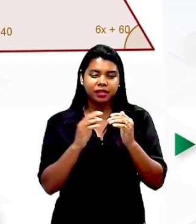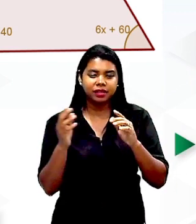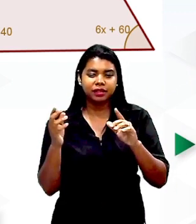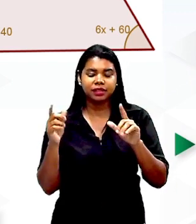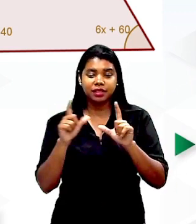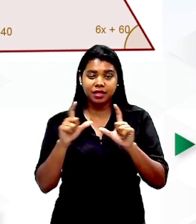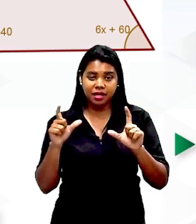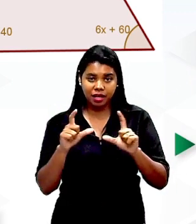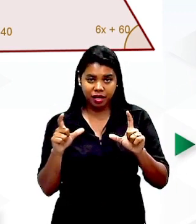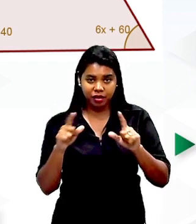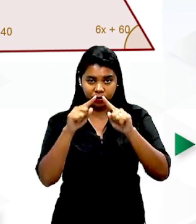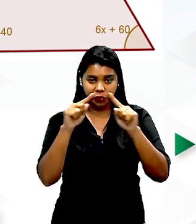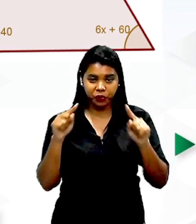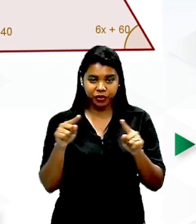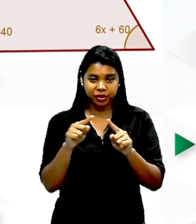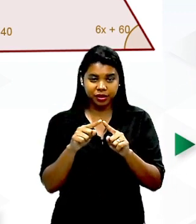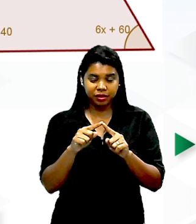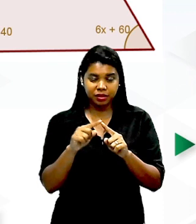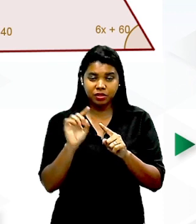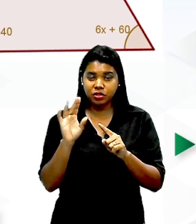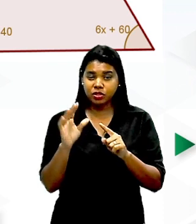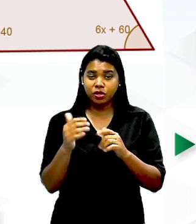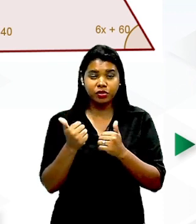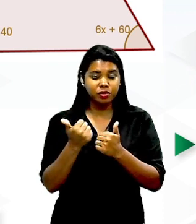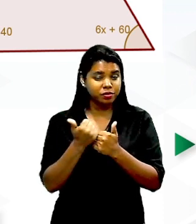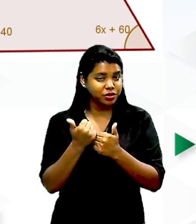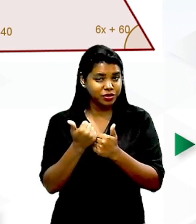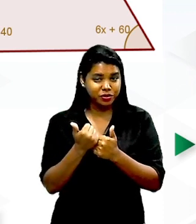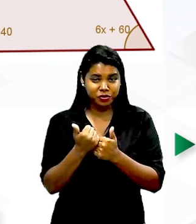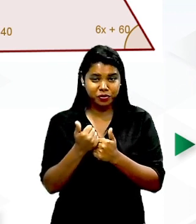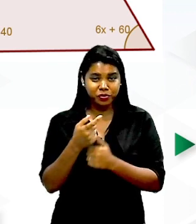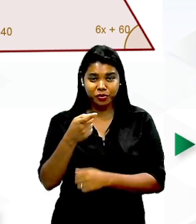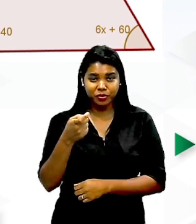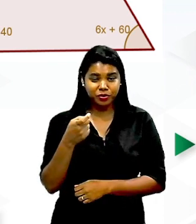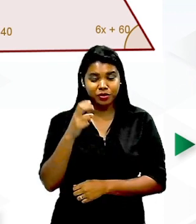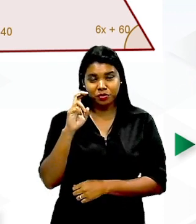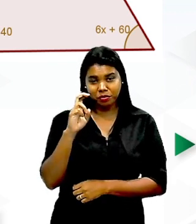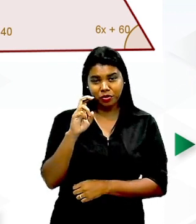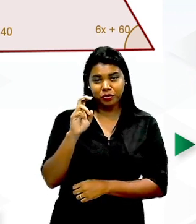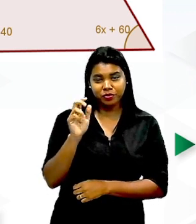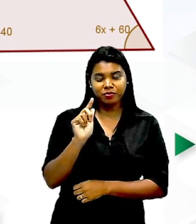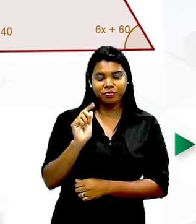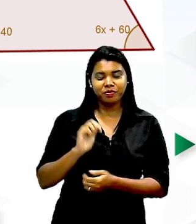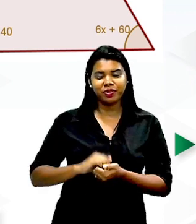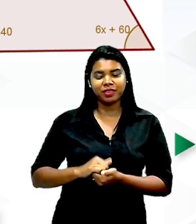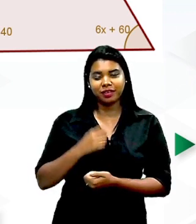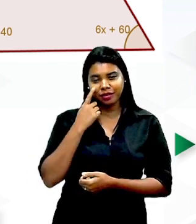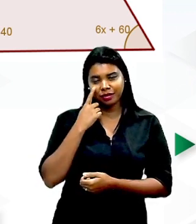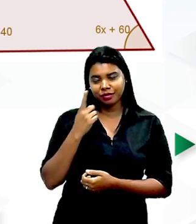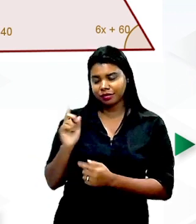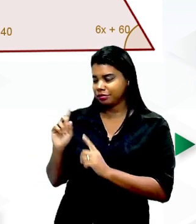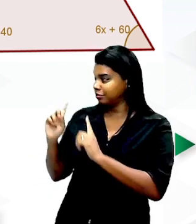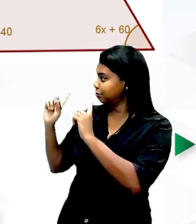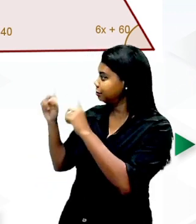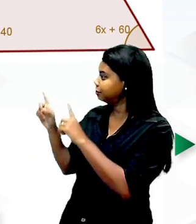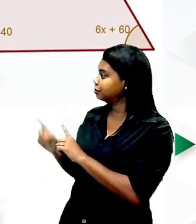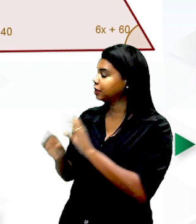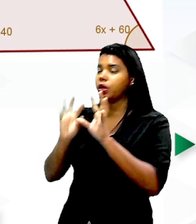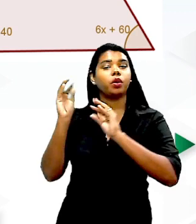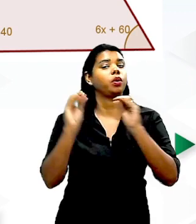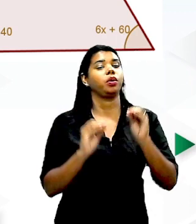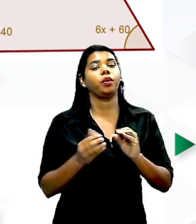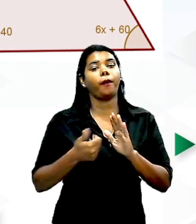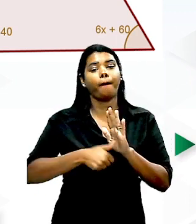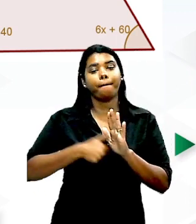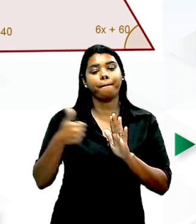interno desse triângulo, eu vou só substituir o x por 5 graus. Vamos ver comigo? Vamos lá. Eu vou pegar esse primeiro